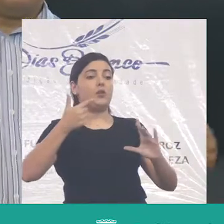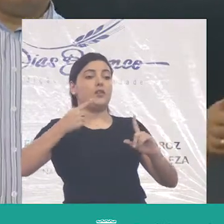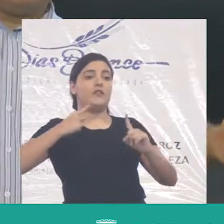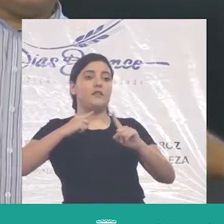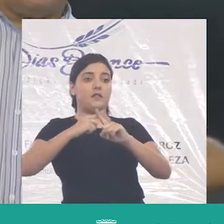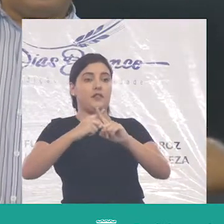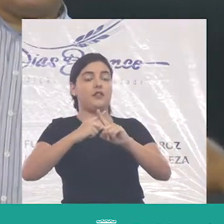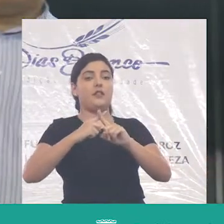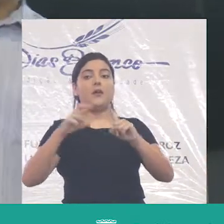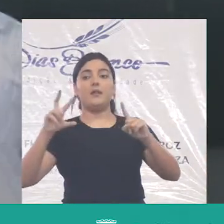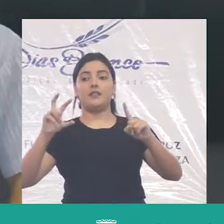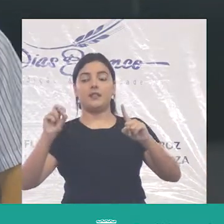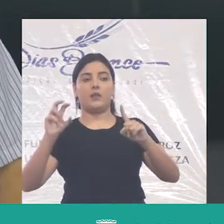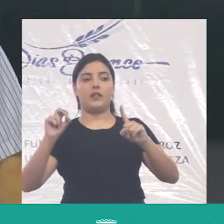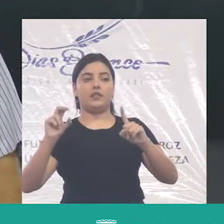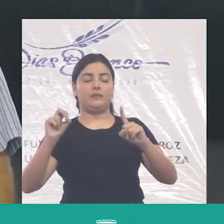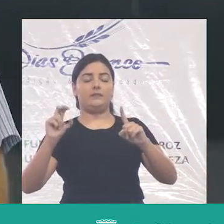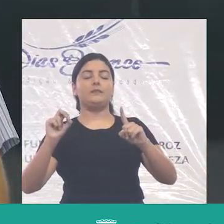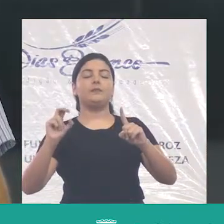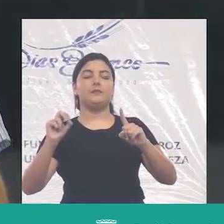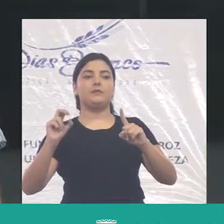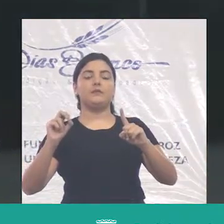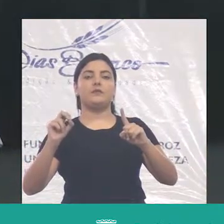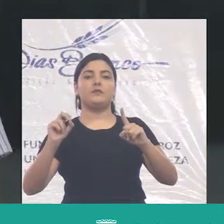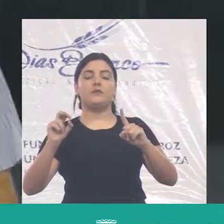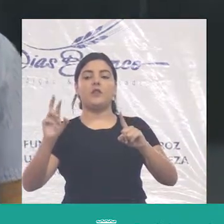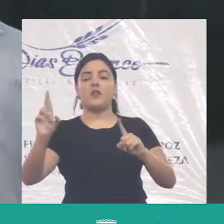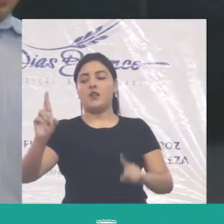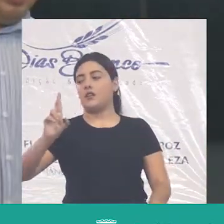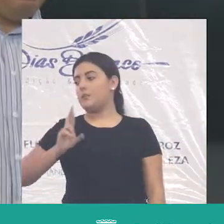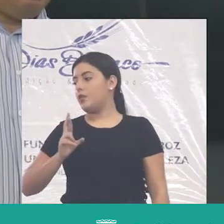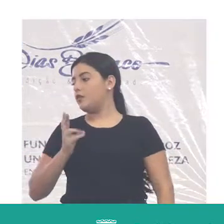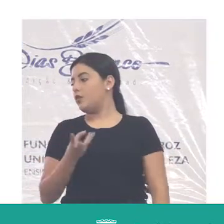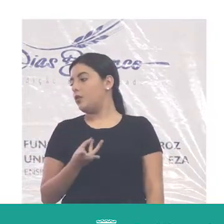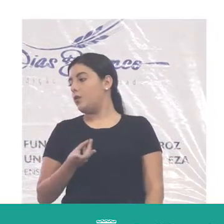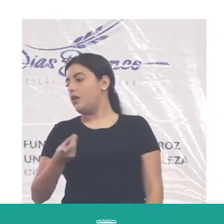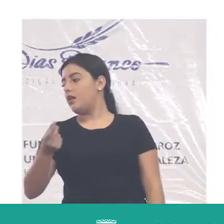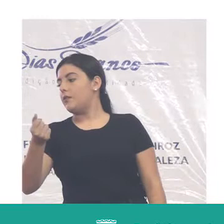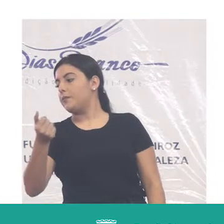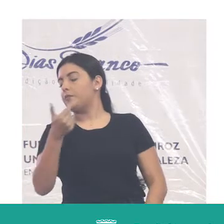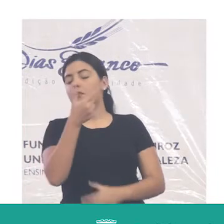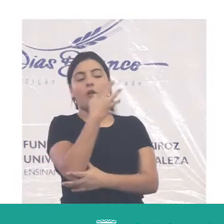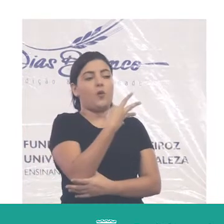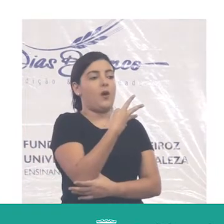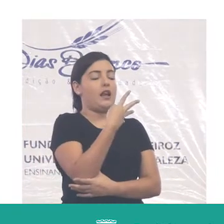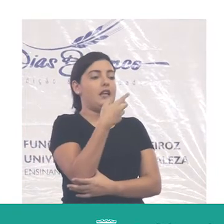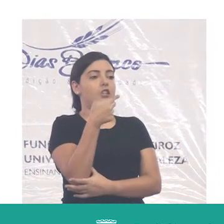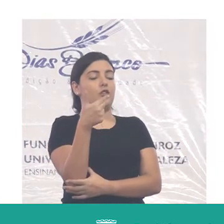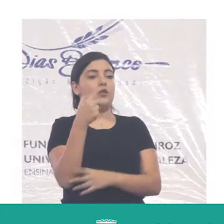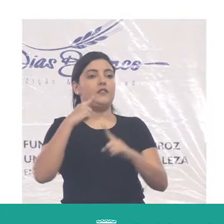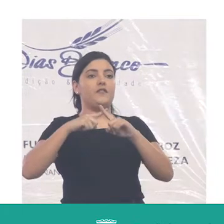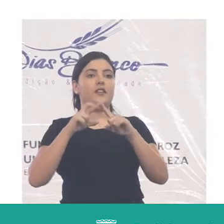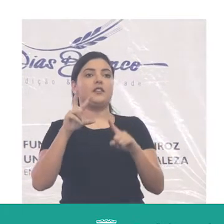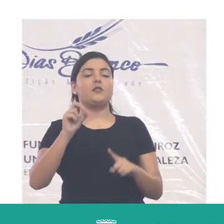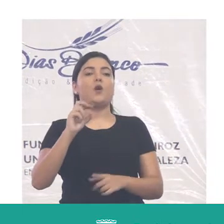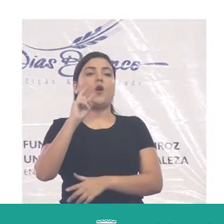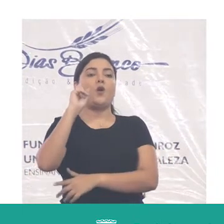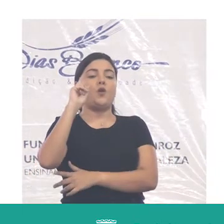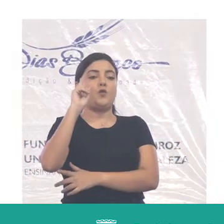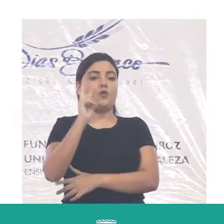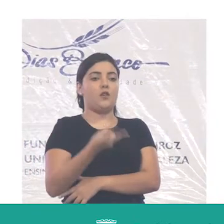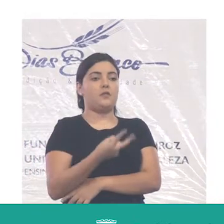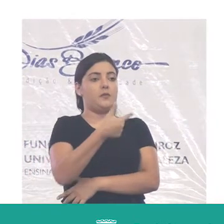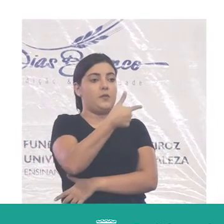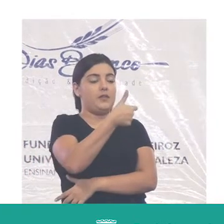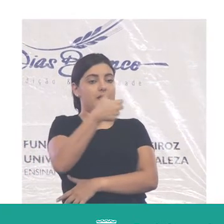quanto? Por 50. Se eu fizer essa conta, vamos lá. 42 vezes 50 vai dar